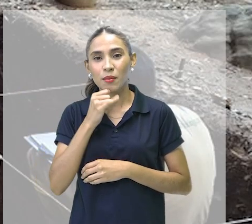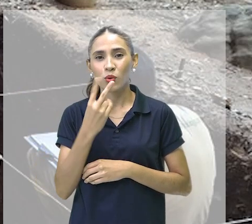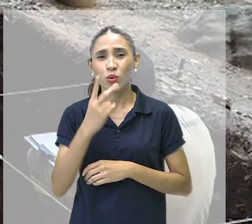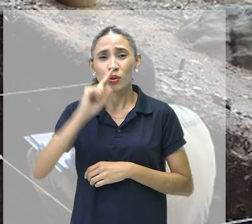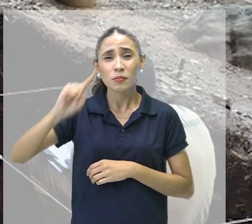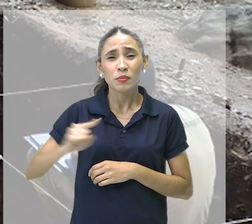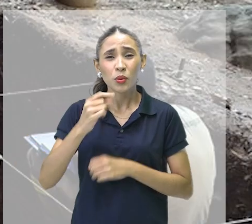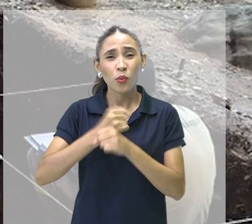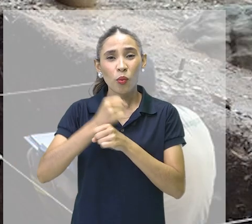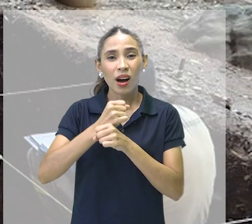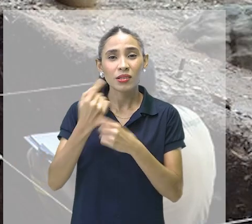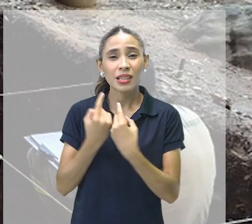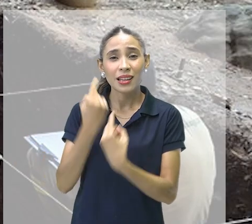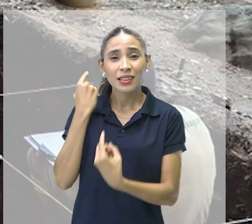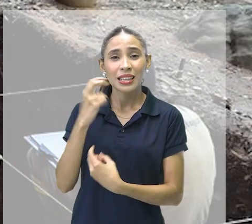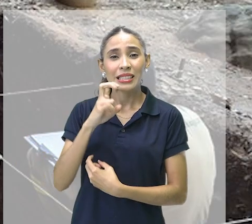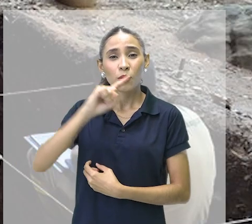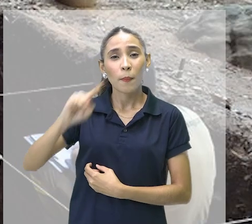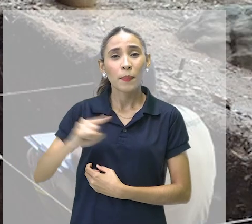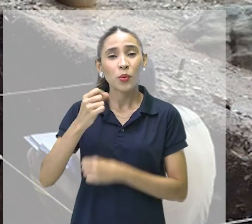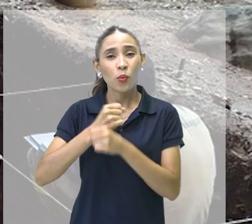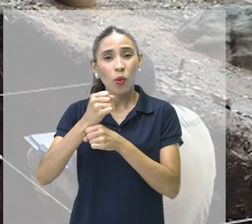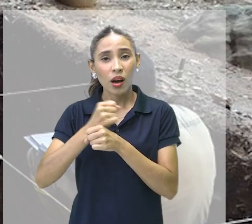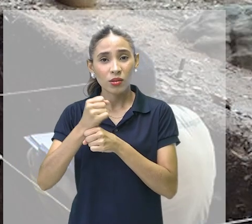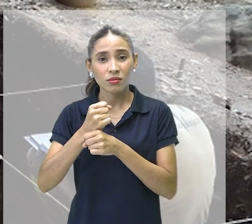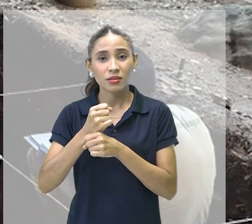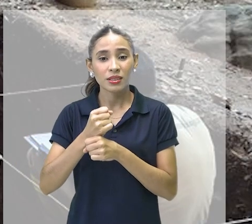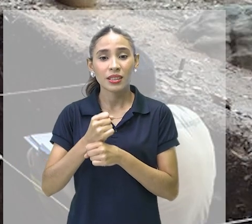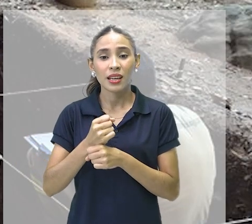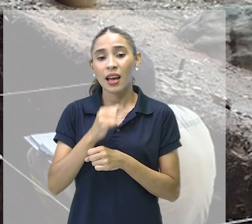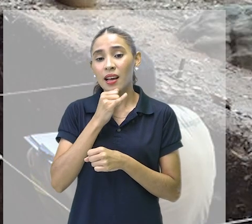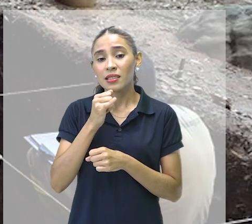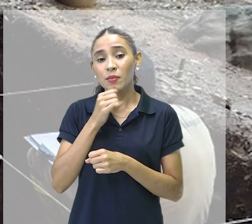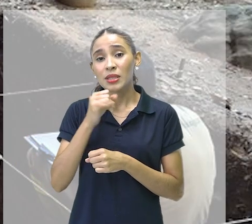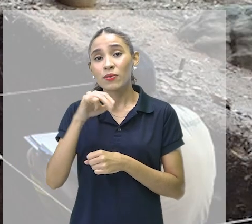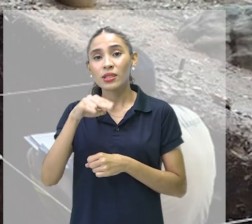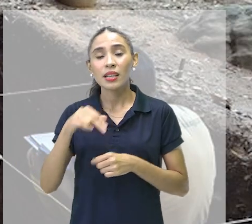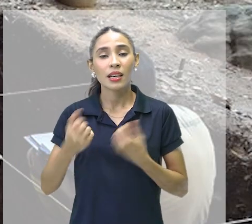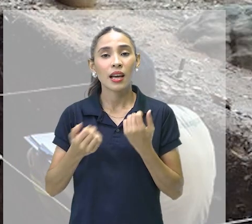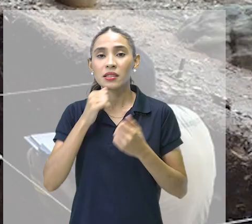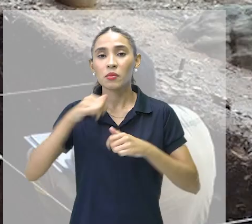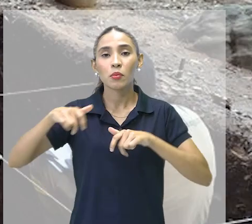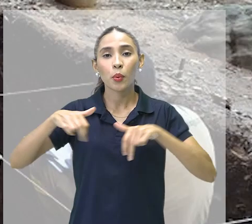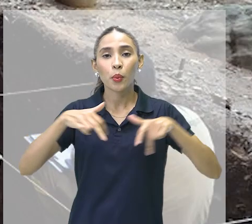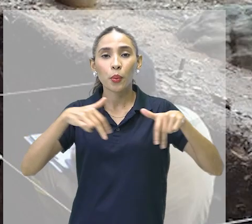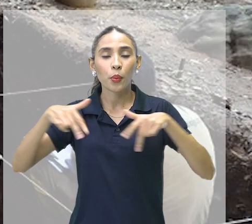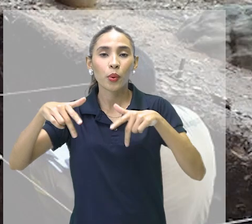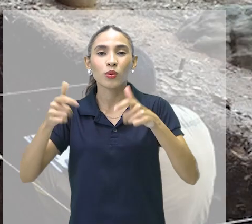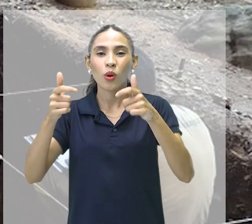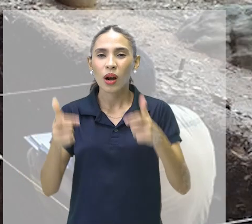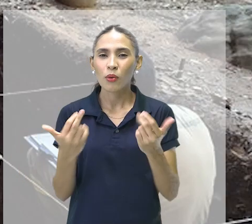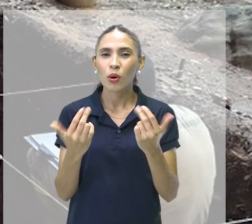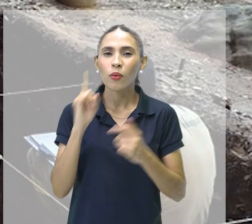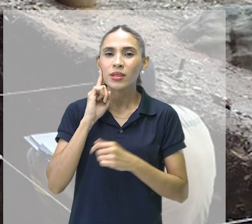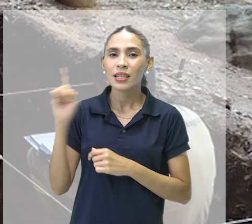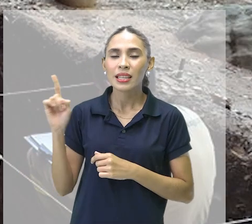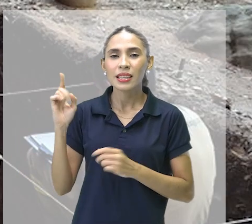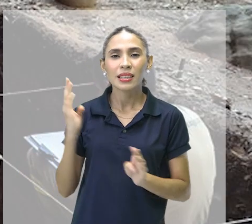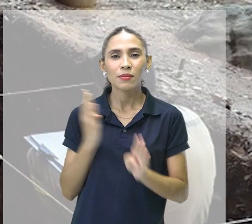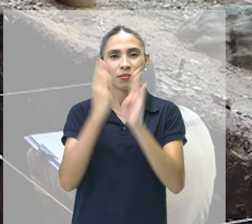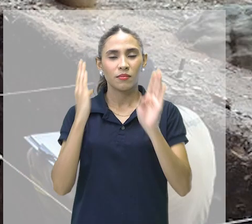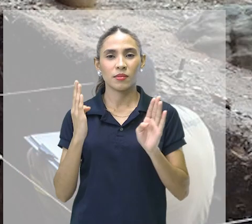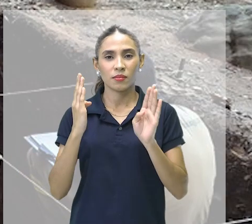anos atrás, se ele é de 5.000 anos atrás? Vamos dizer que você está andando por um ambiente assim e se depara com a